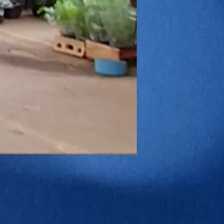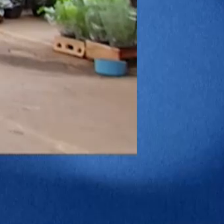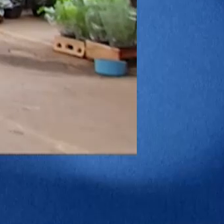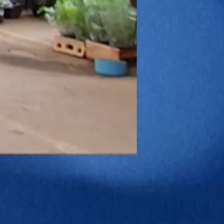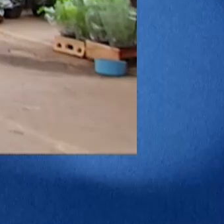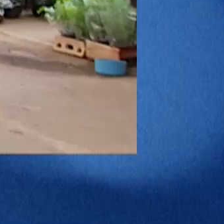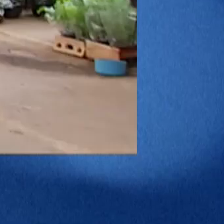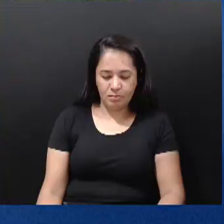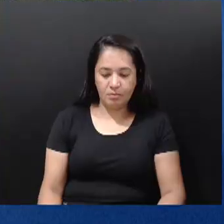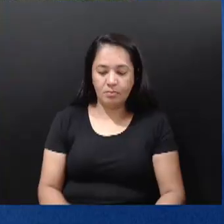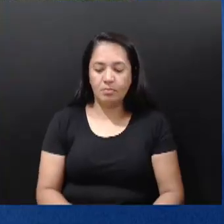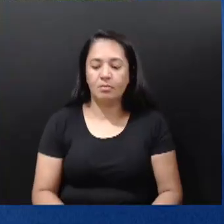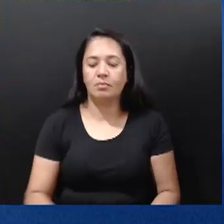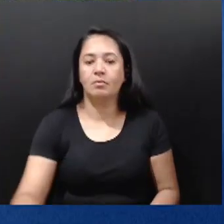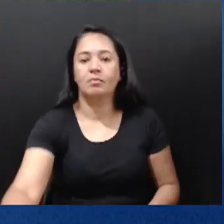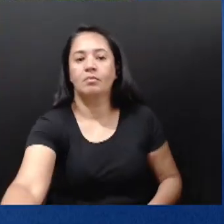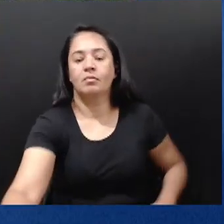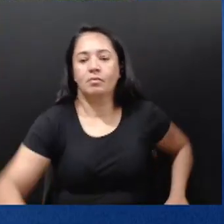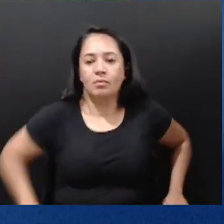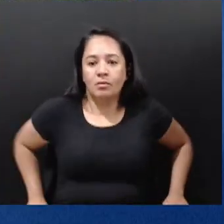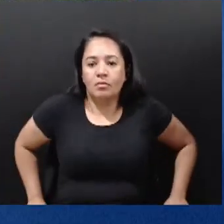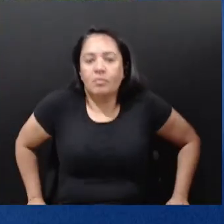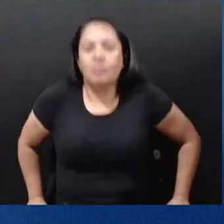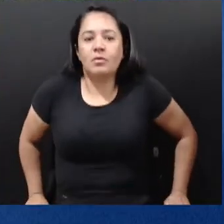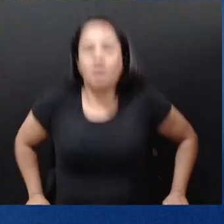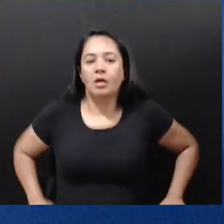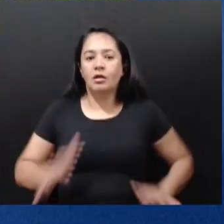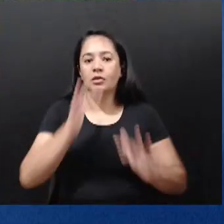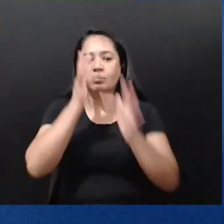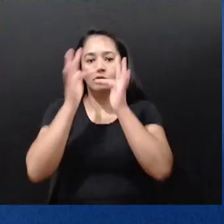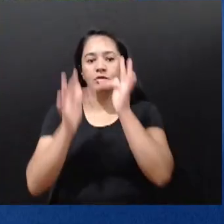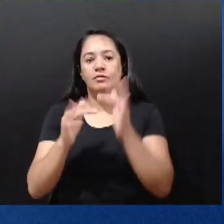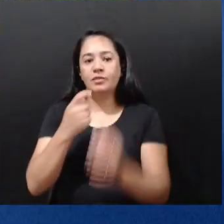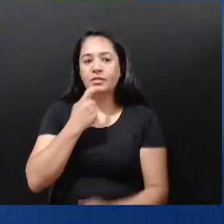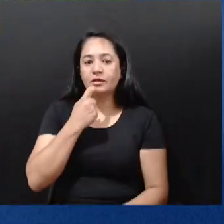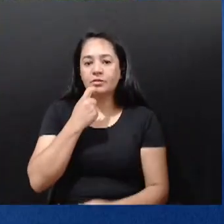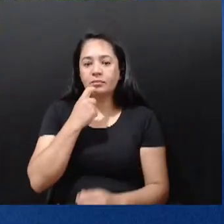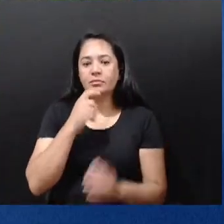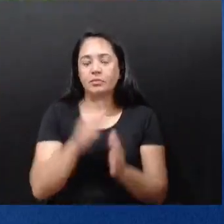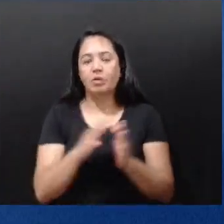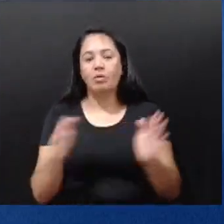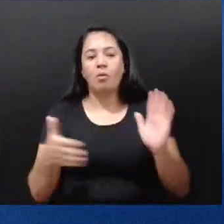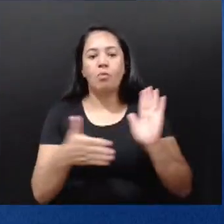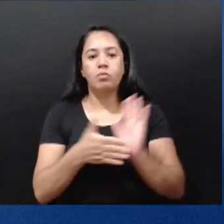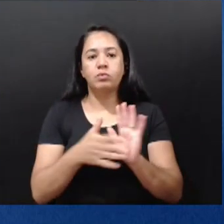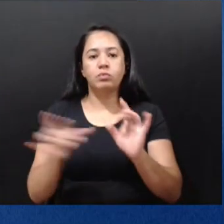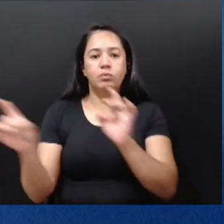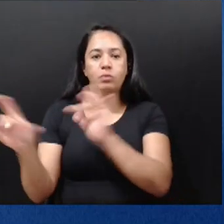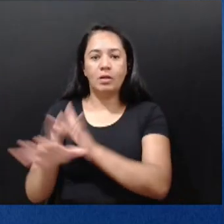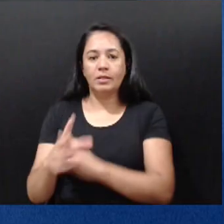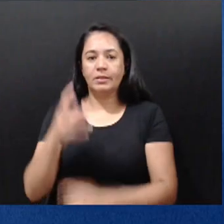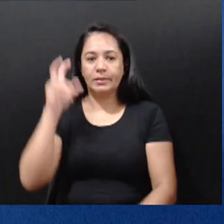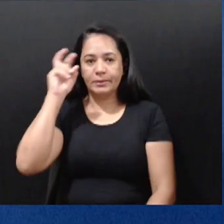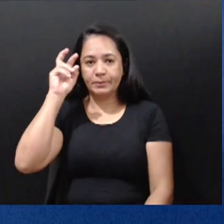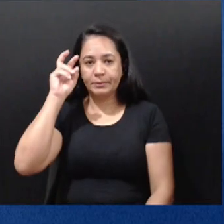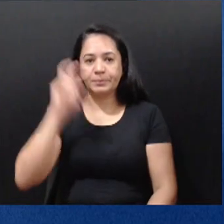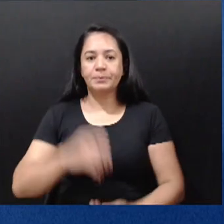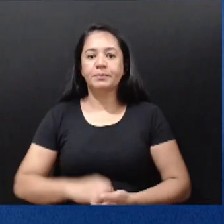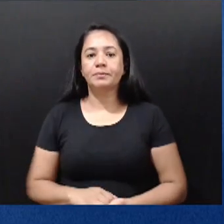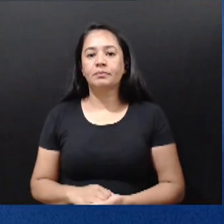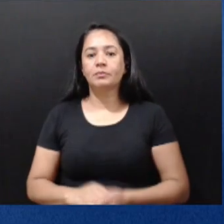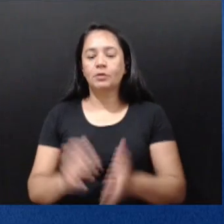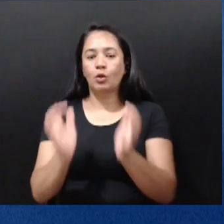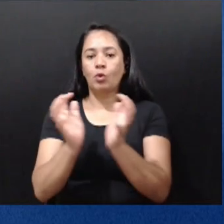A licitação do mercado de flores da Ceasa Campinas encerra o prazo para as propostas nesta quinta-feira. Comissão de